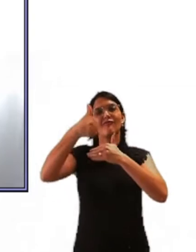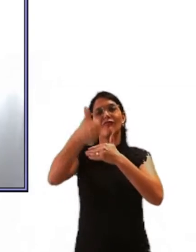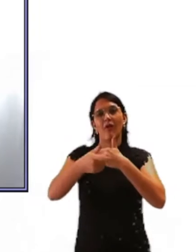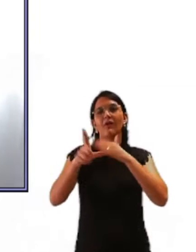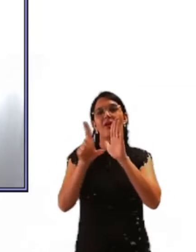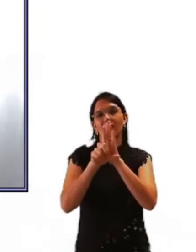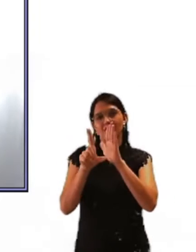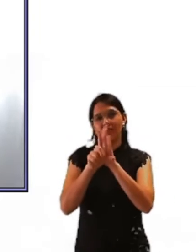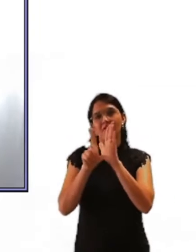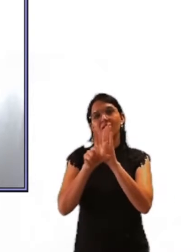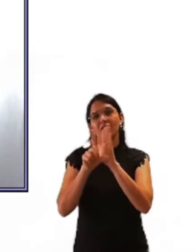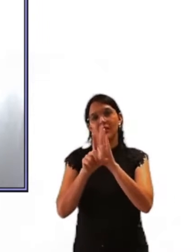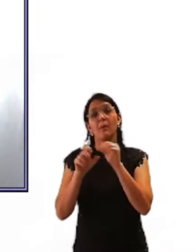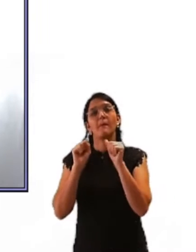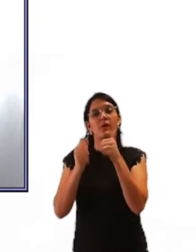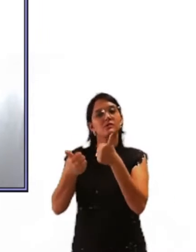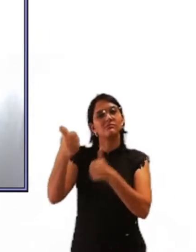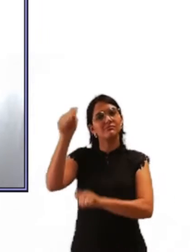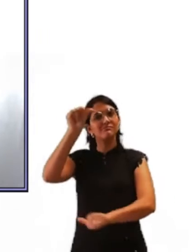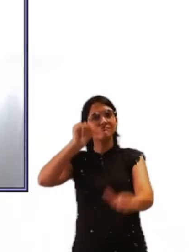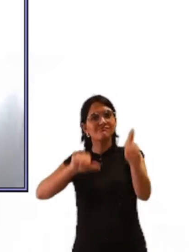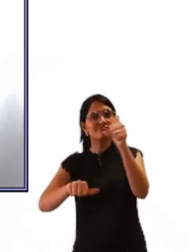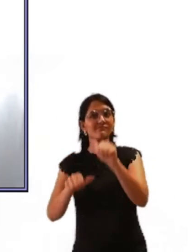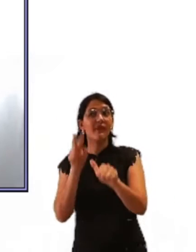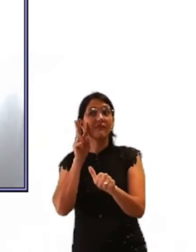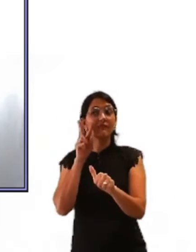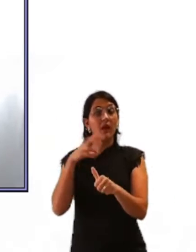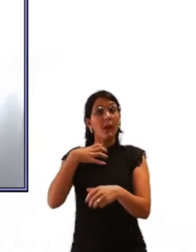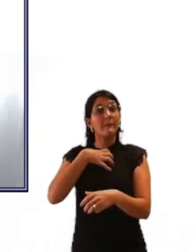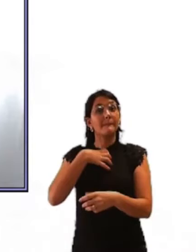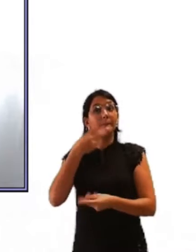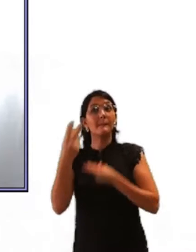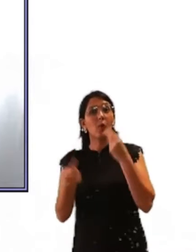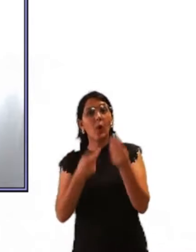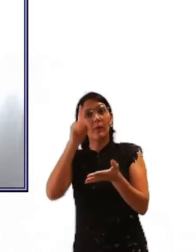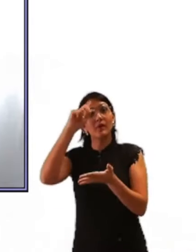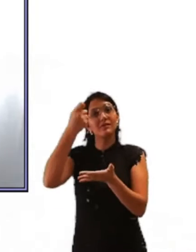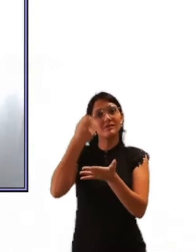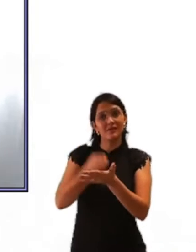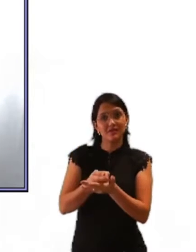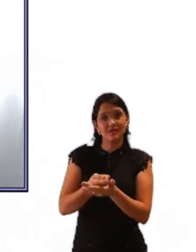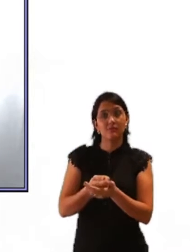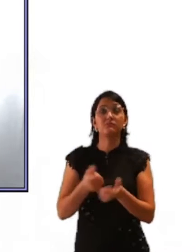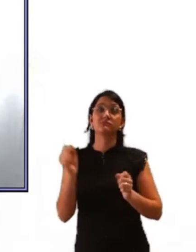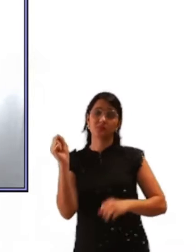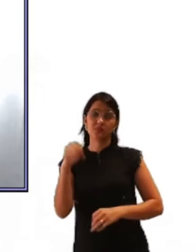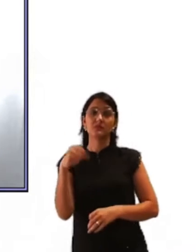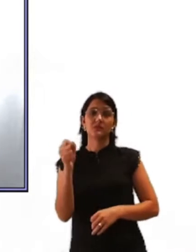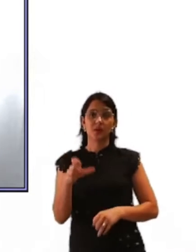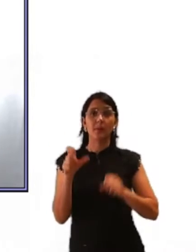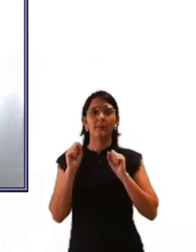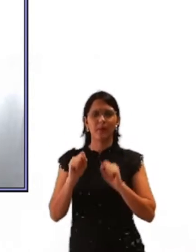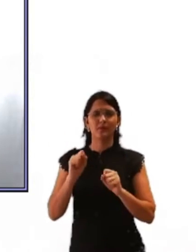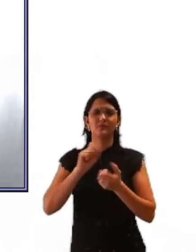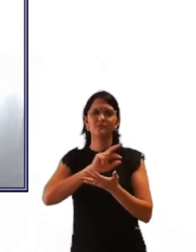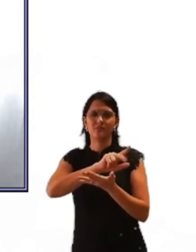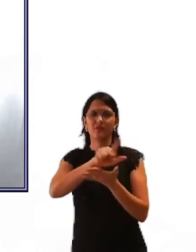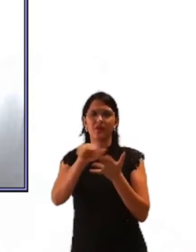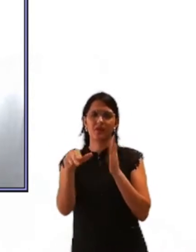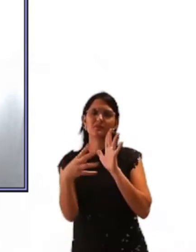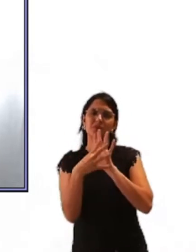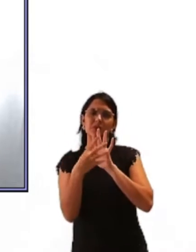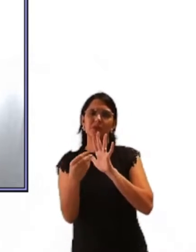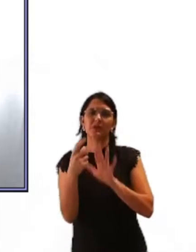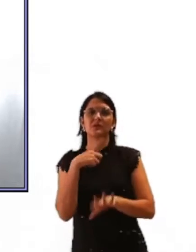extrajurídicos, segundo essa análise do comportamento judicial? Sim, pode existir, ou podem existir, não precisa ser um só, podem